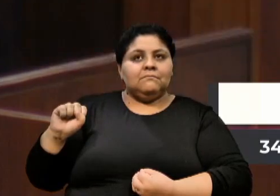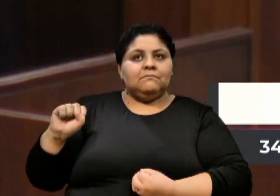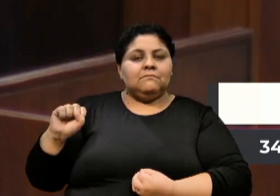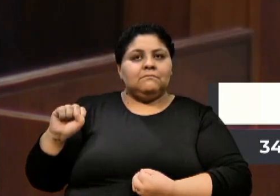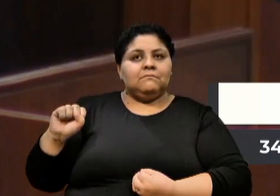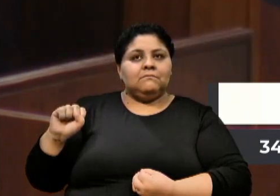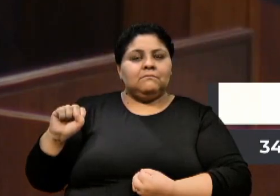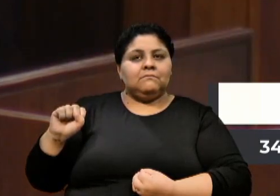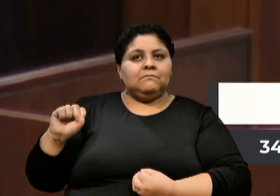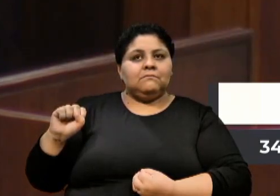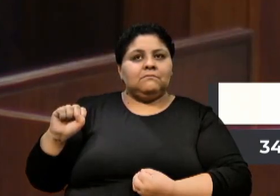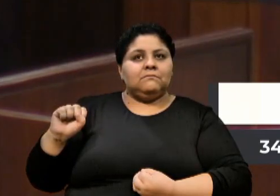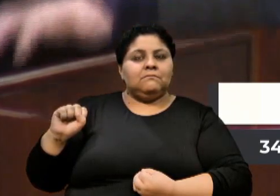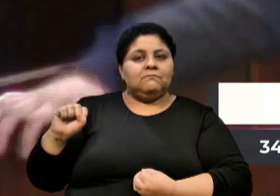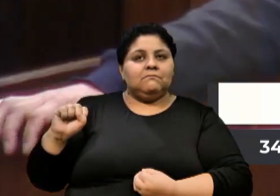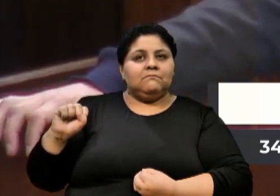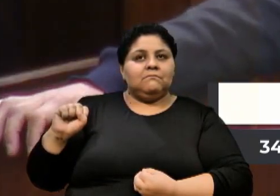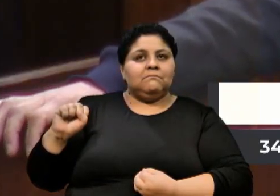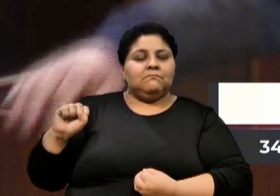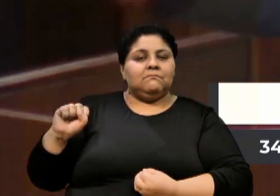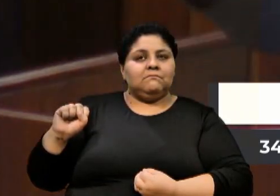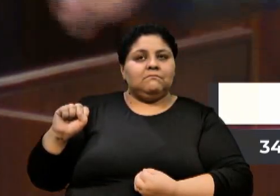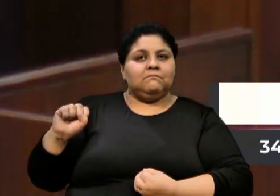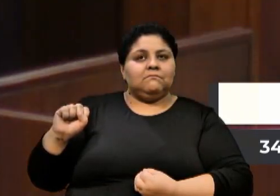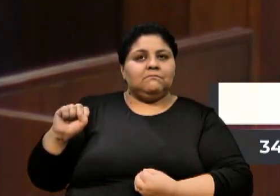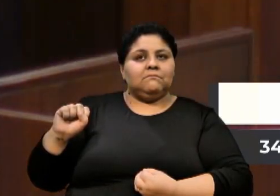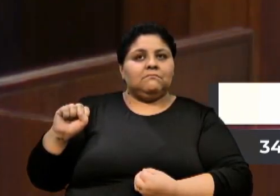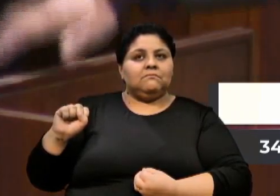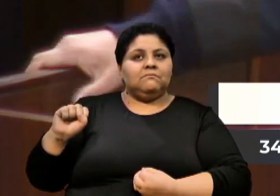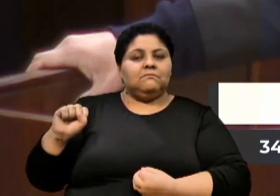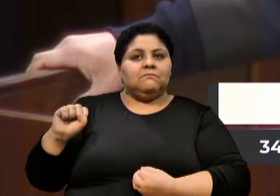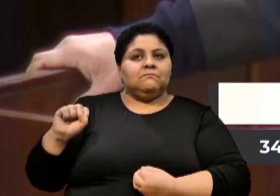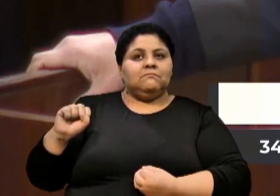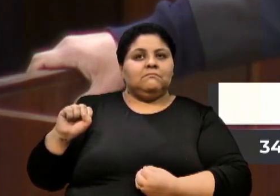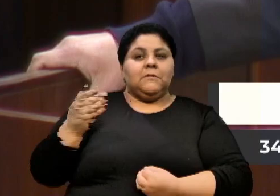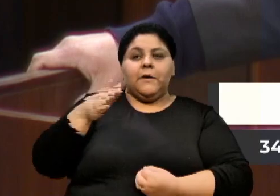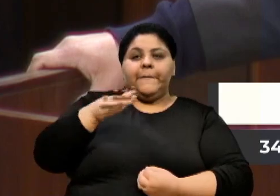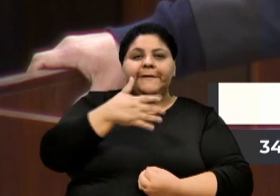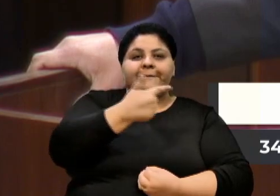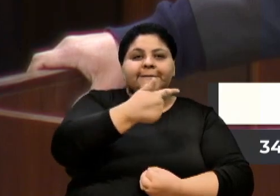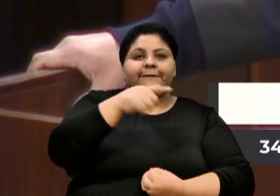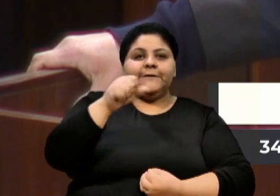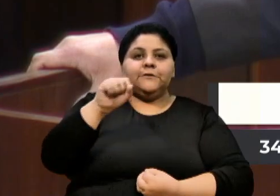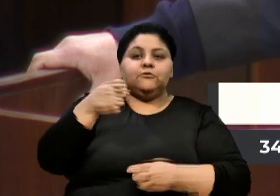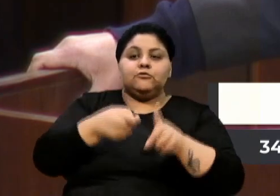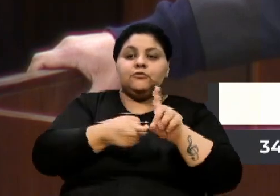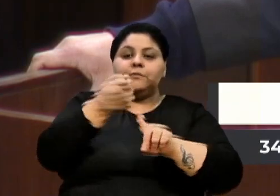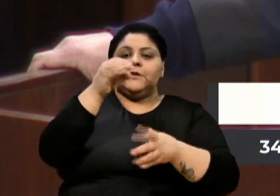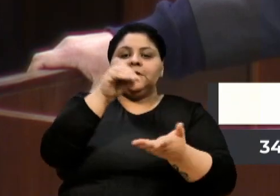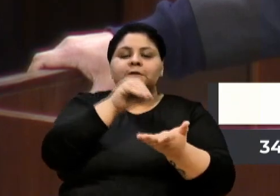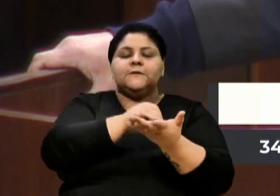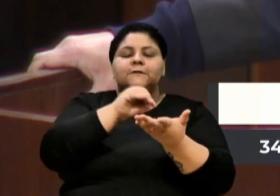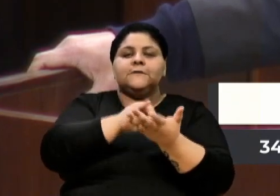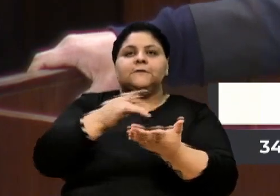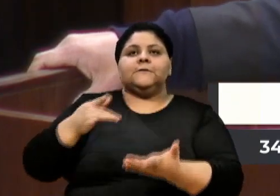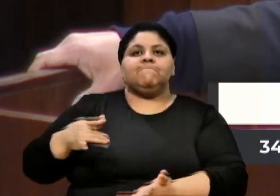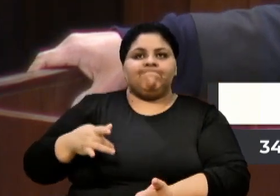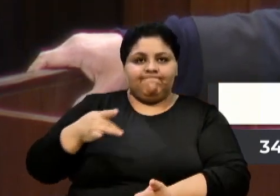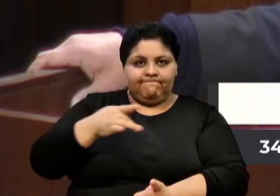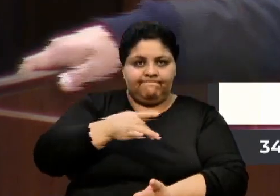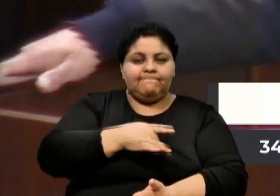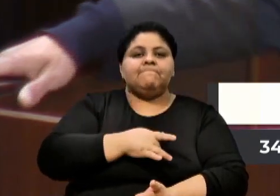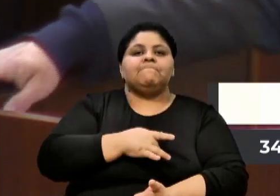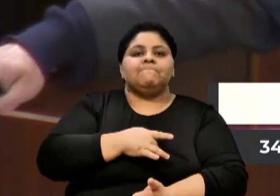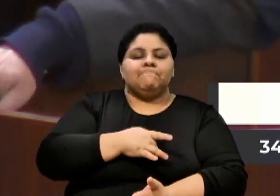Não leva 7, 8 meses, não temos médico. E são poucos que, de